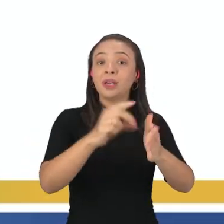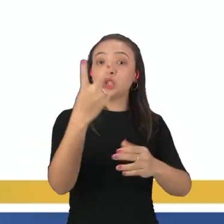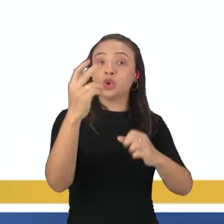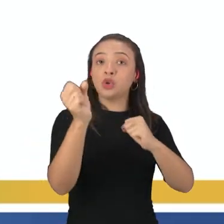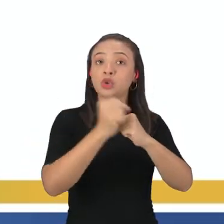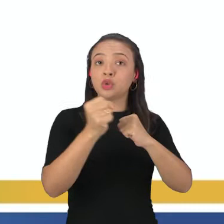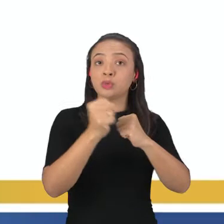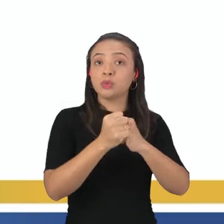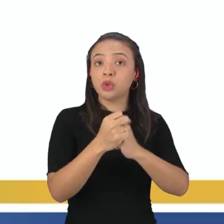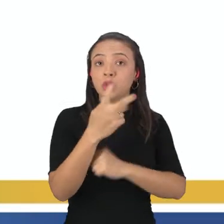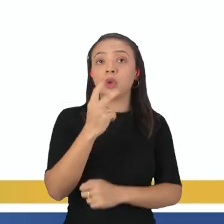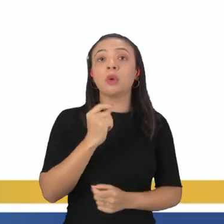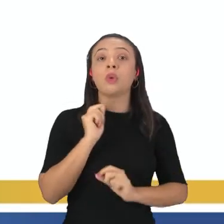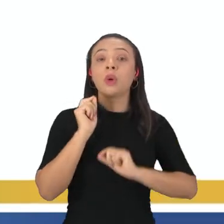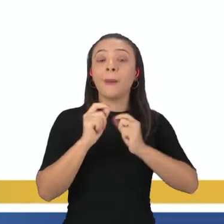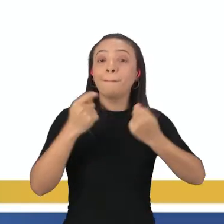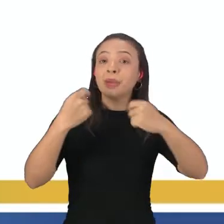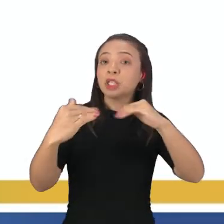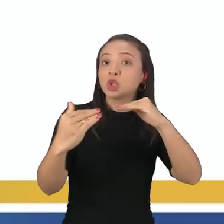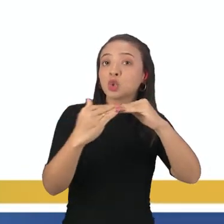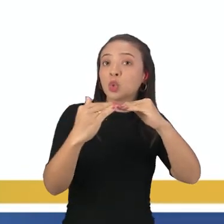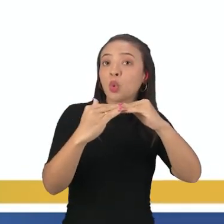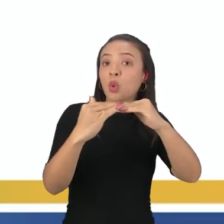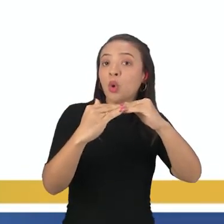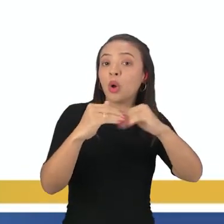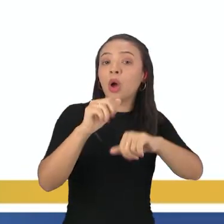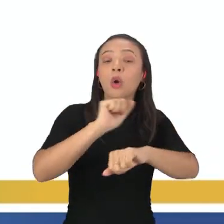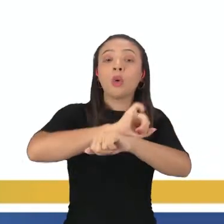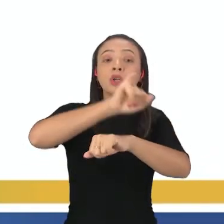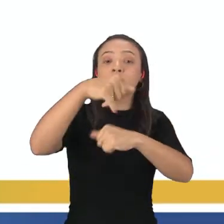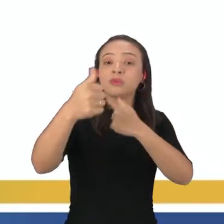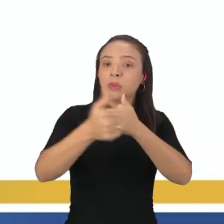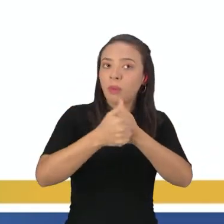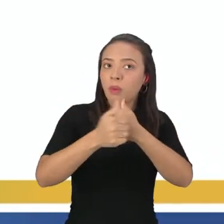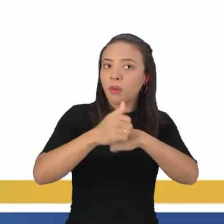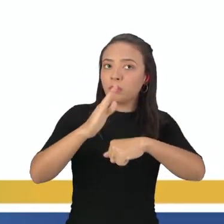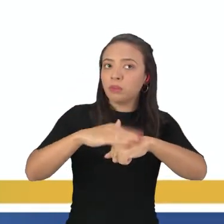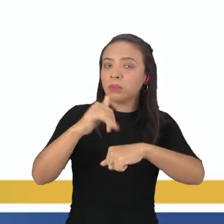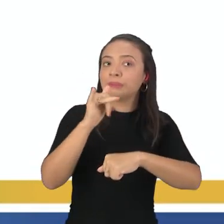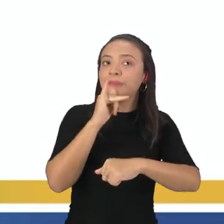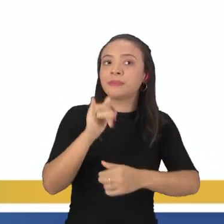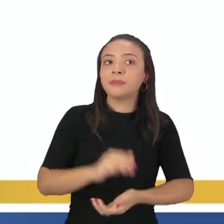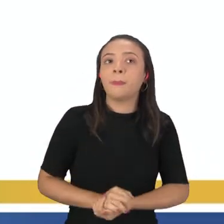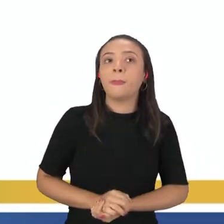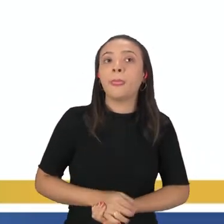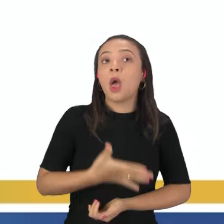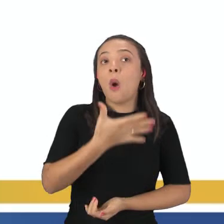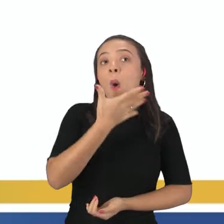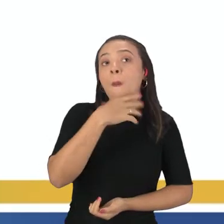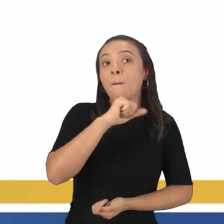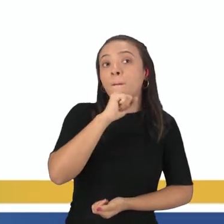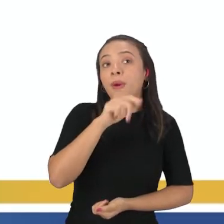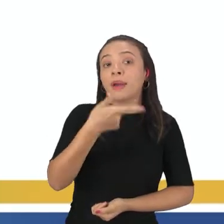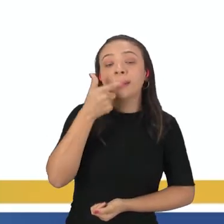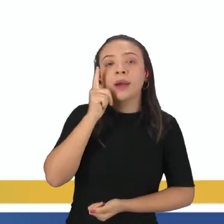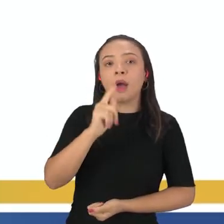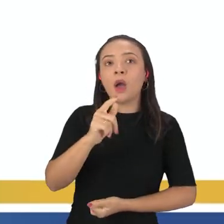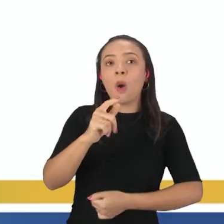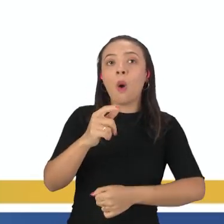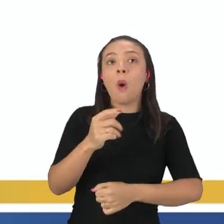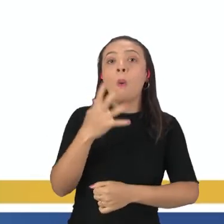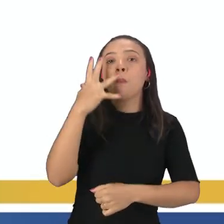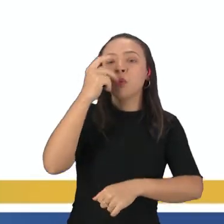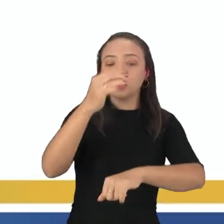comuns deve concordar com o adjetivo mais próximo. Exemplo, o pai ganhou bonito relógio